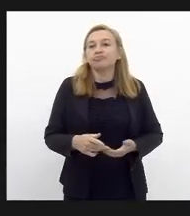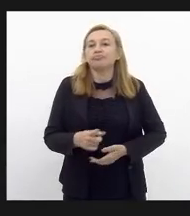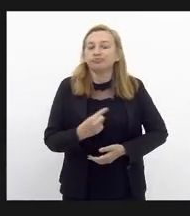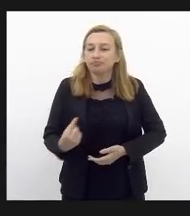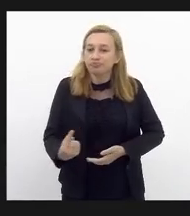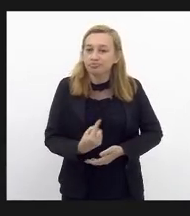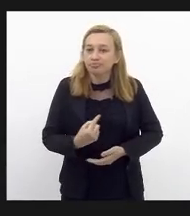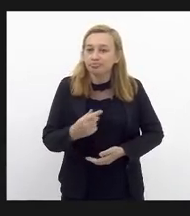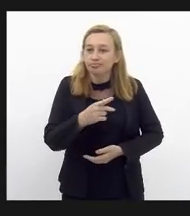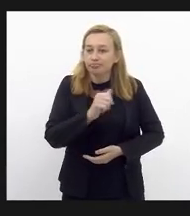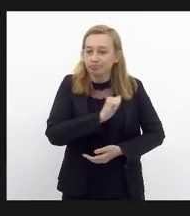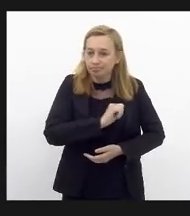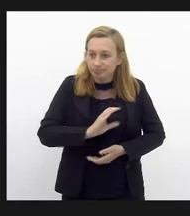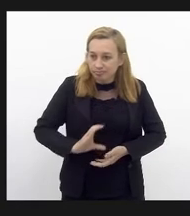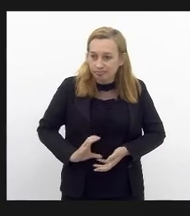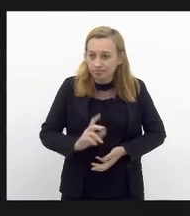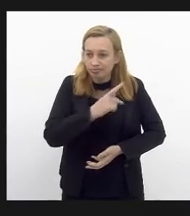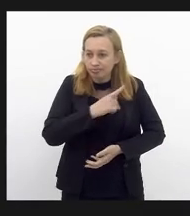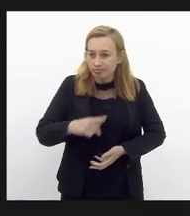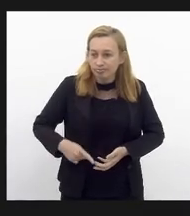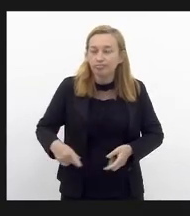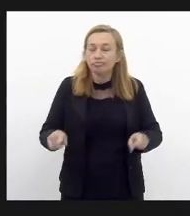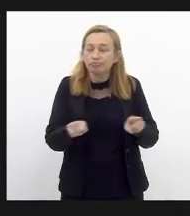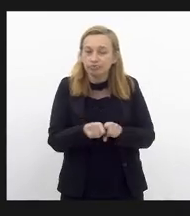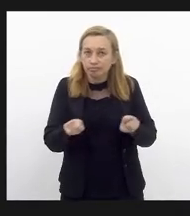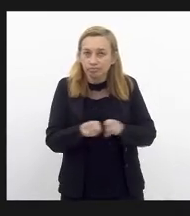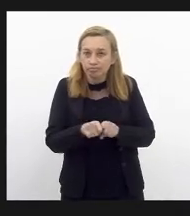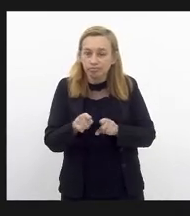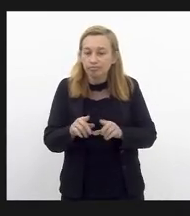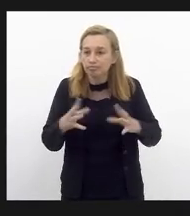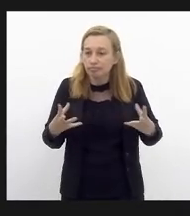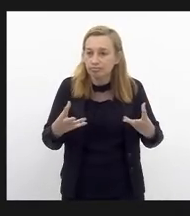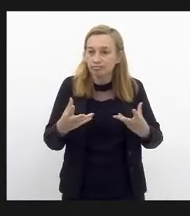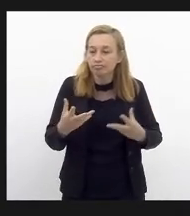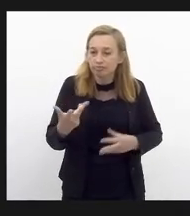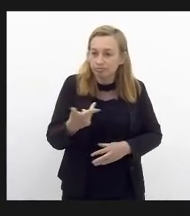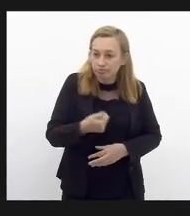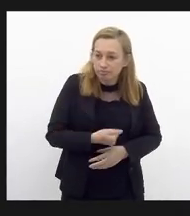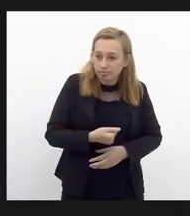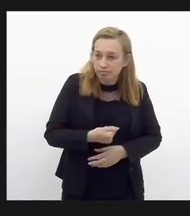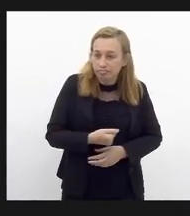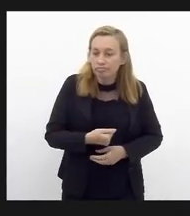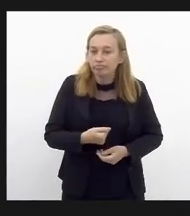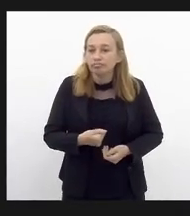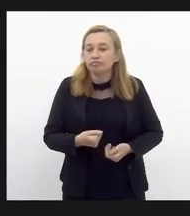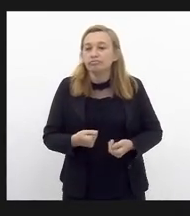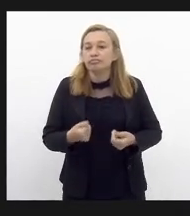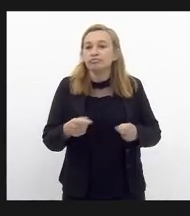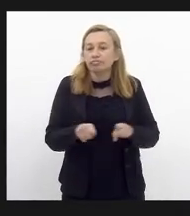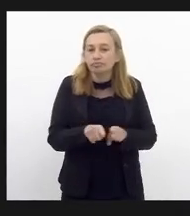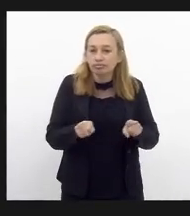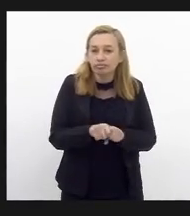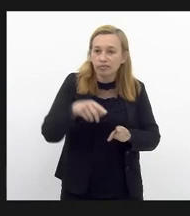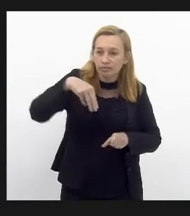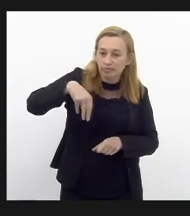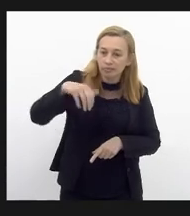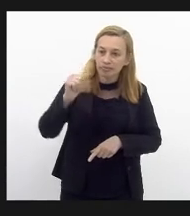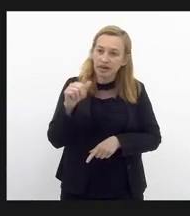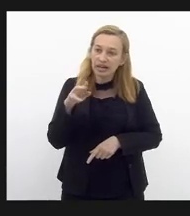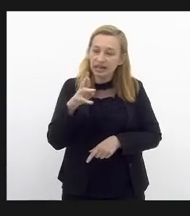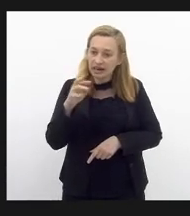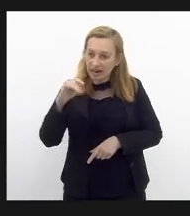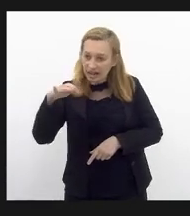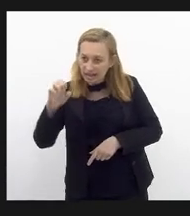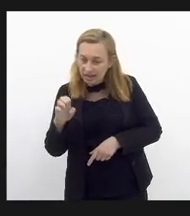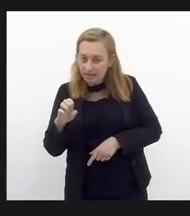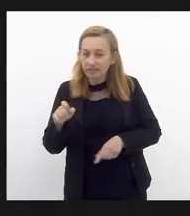nosso presidente Adeciliano, que foi também crucial, a nossa querida Marileia, que sempre foi uma aguerrida